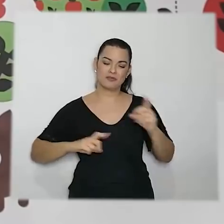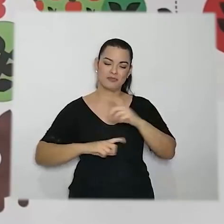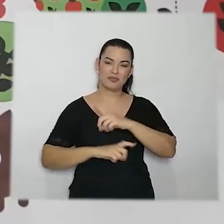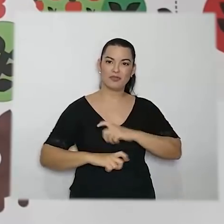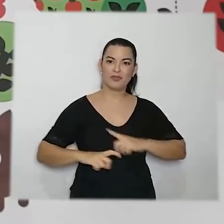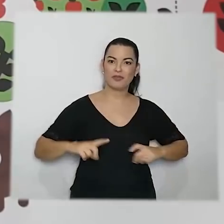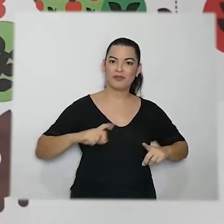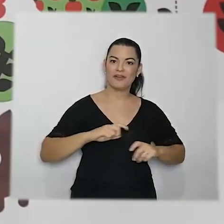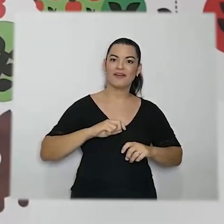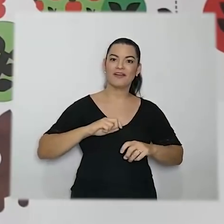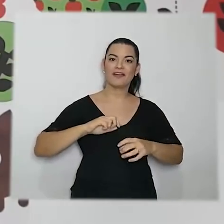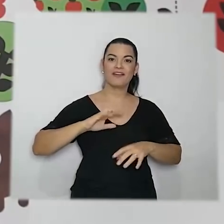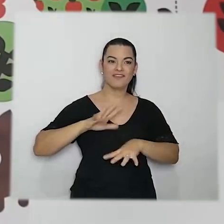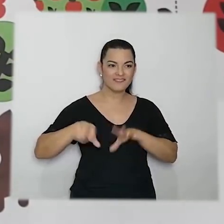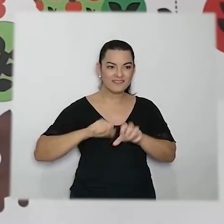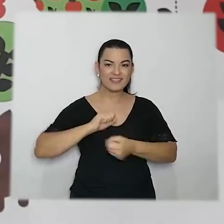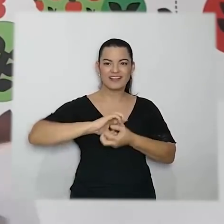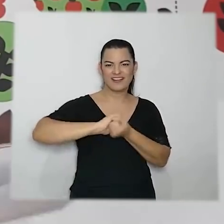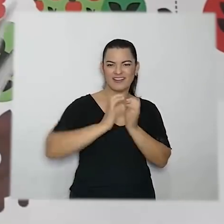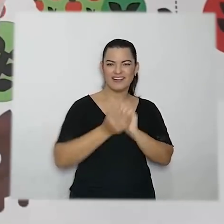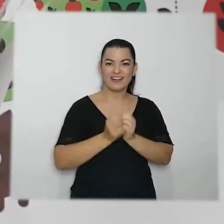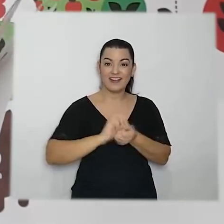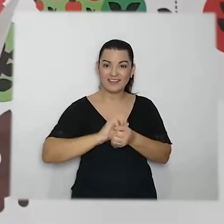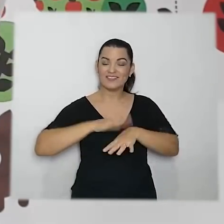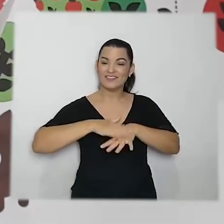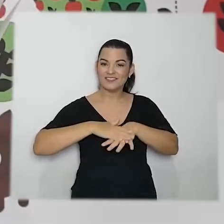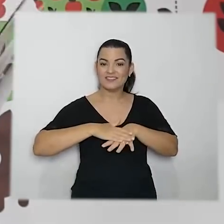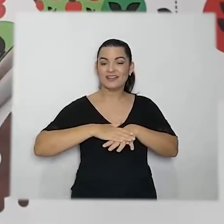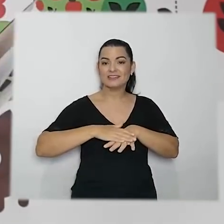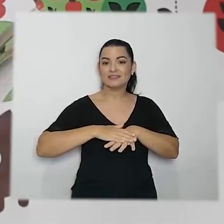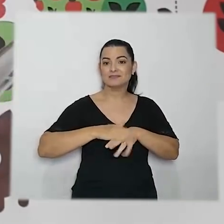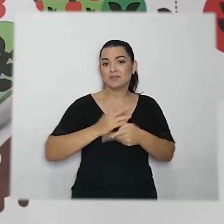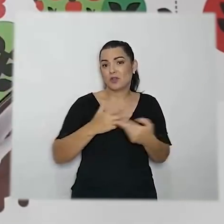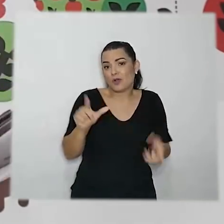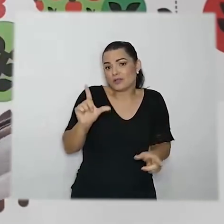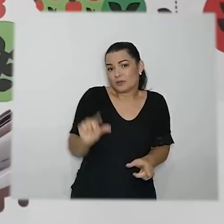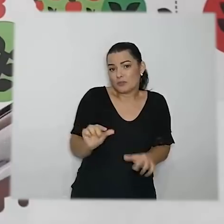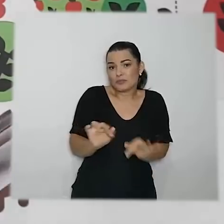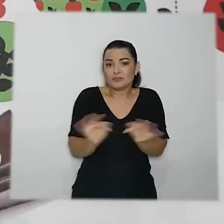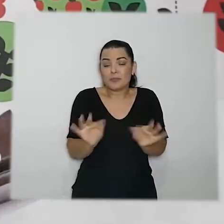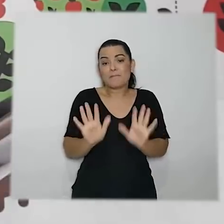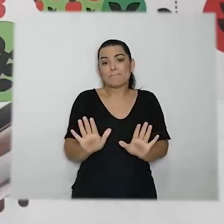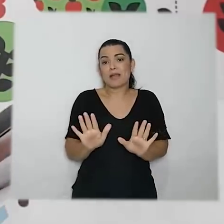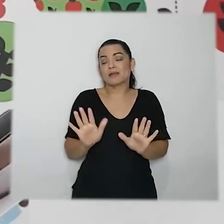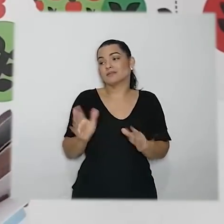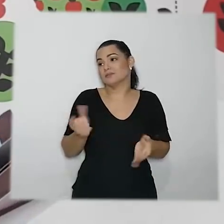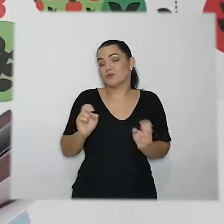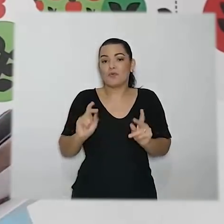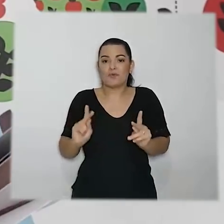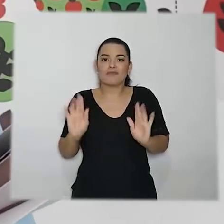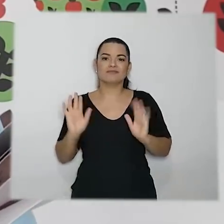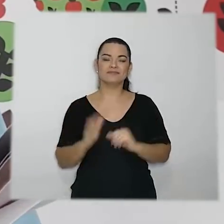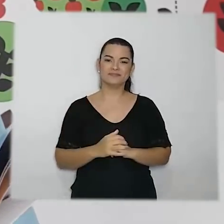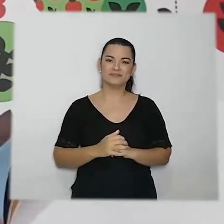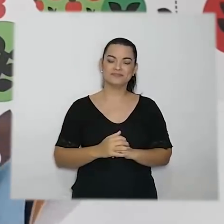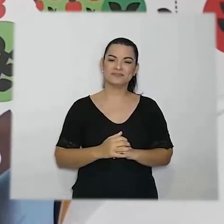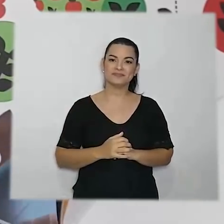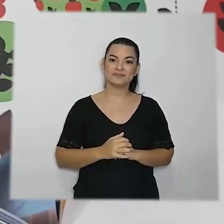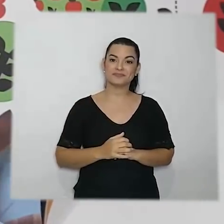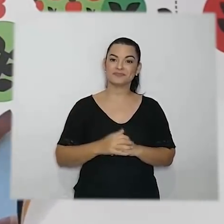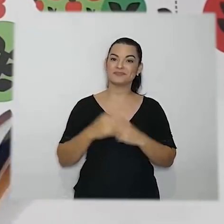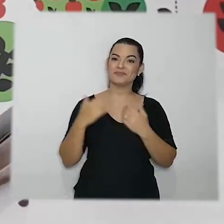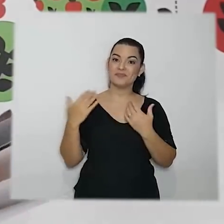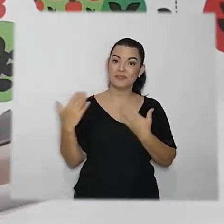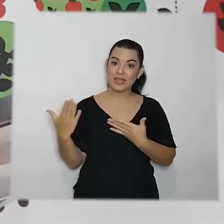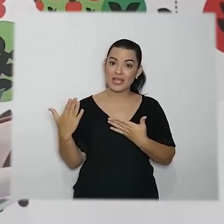tinha. Olha a carinha dele. Então vamos seguindo, acompanha com a Pro. Essa história aqui é bem legal. Todos